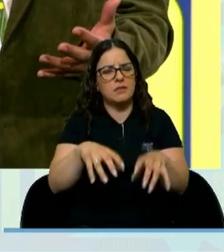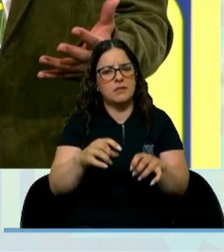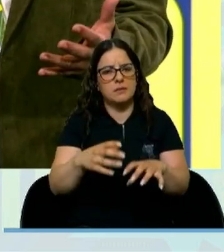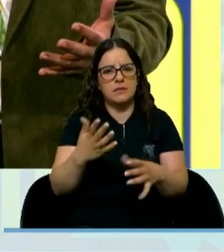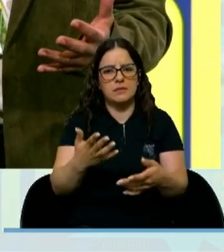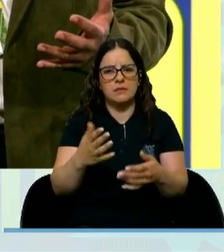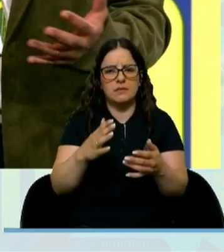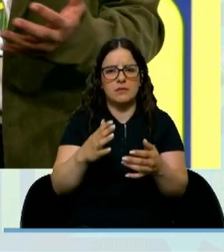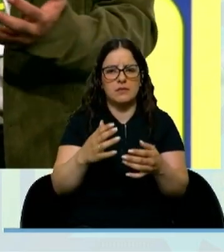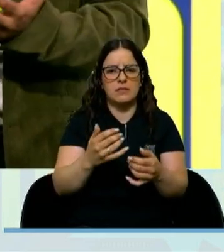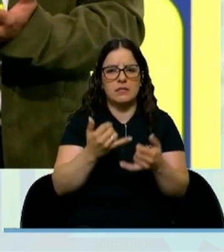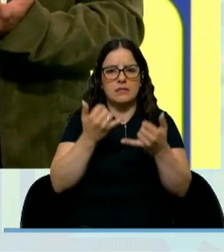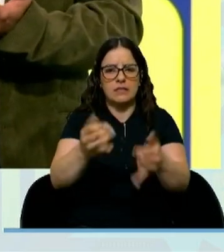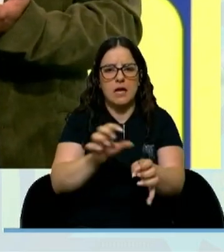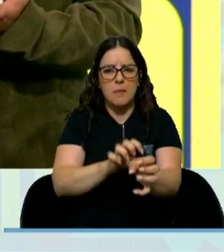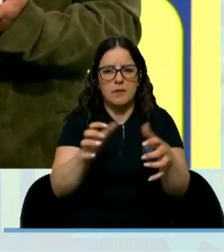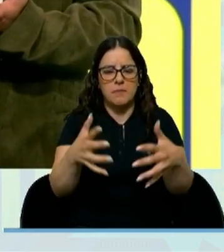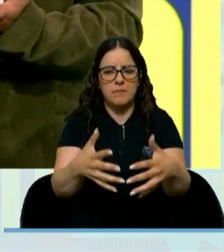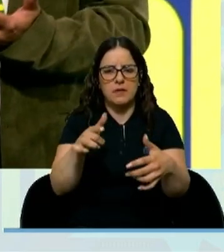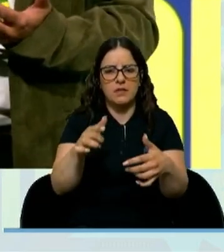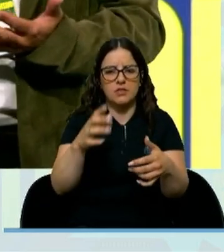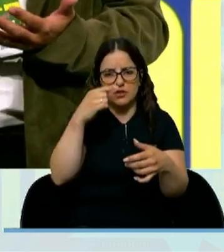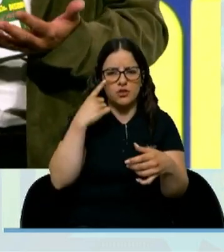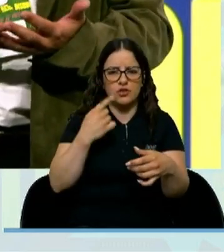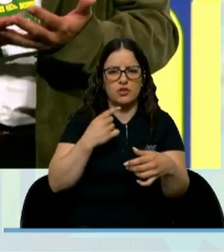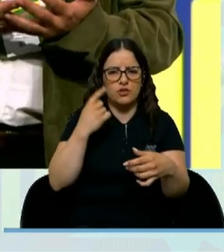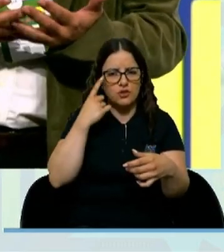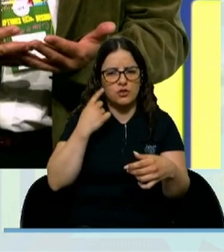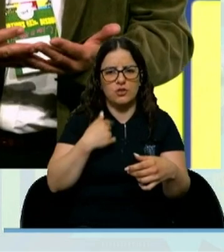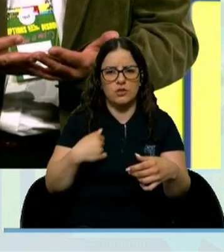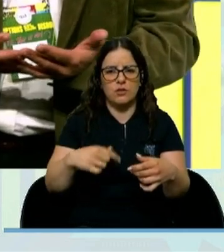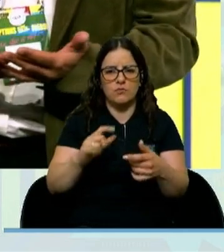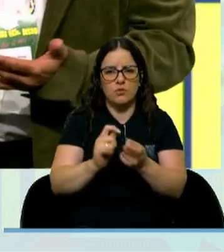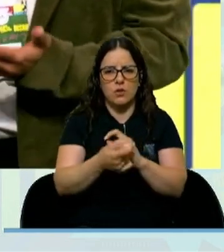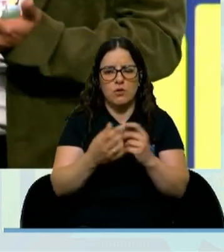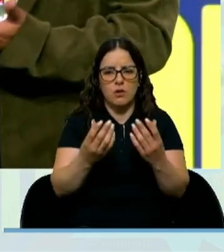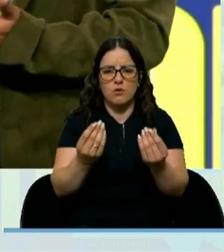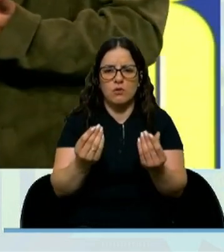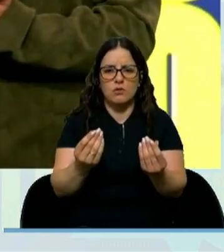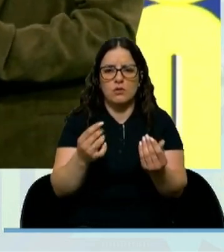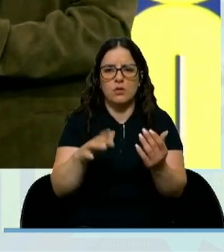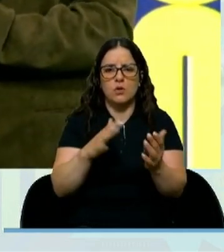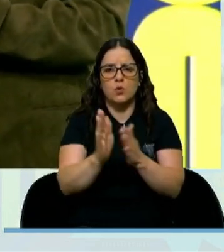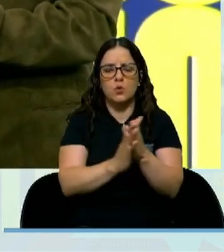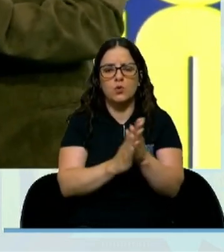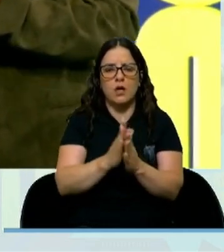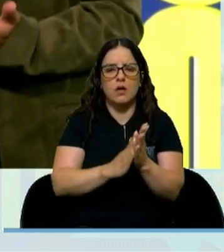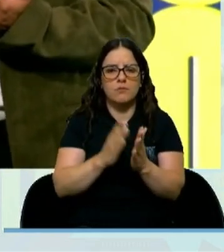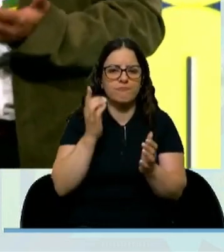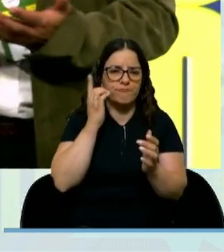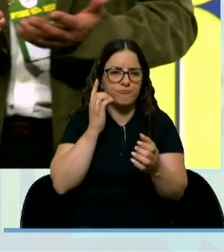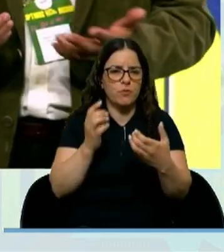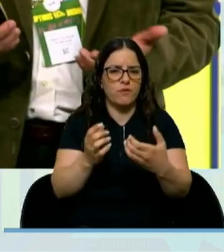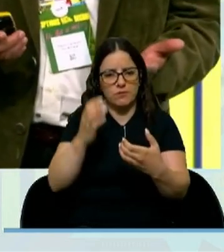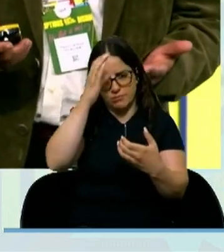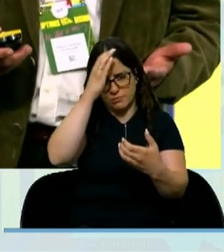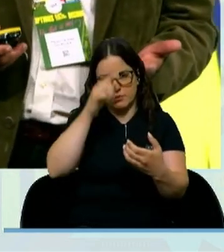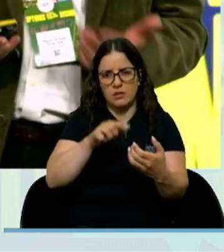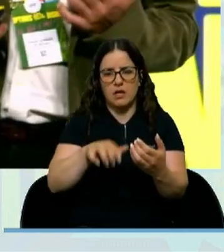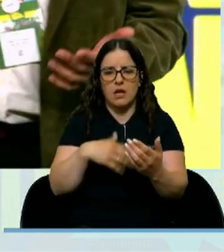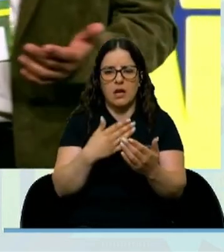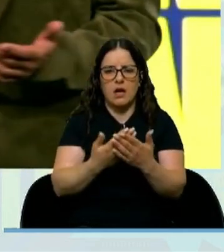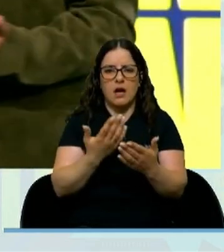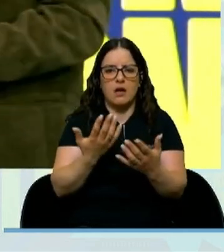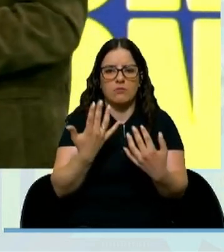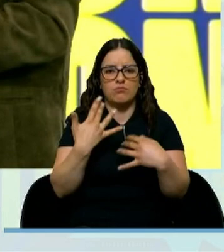alterado tanto e a utilização dos smartphones, portanto, da tecnologia, fizesse parte desta forma tão integrante da vida das pessoas.